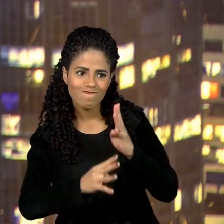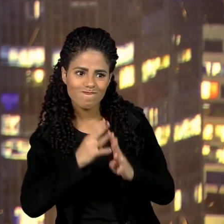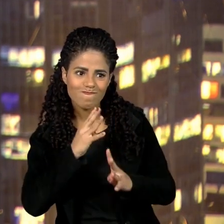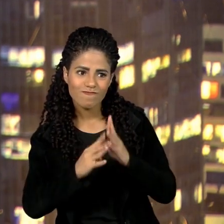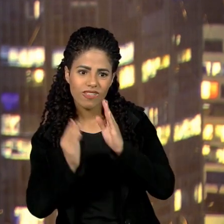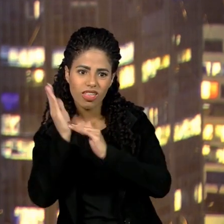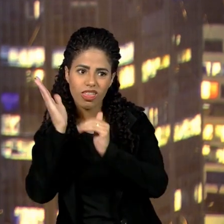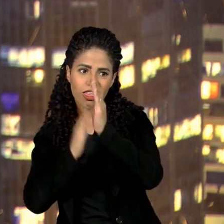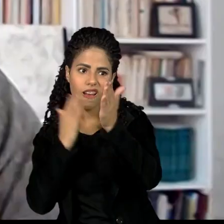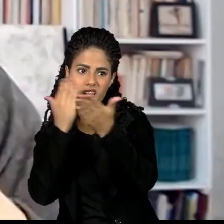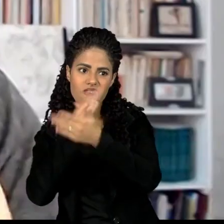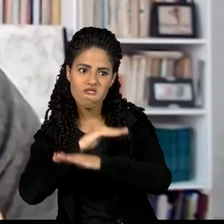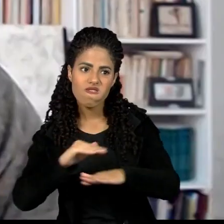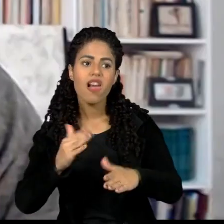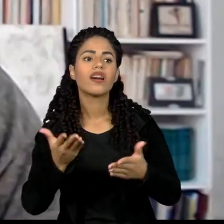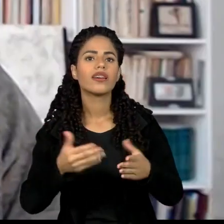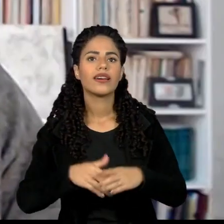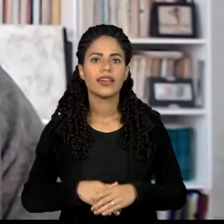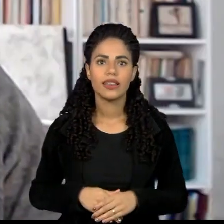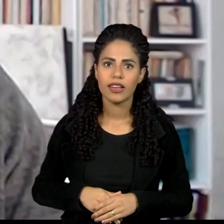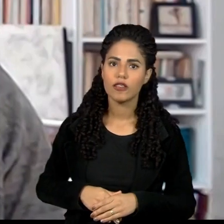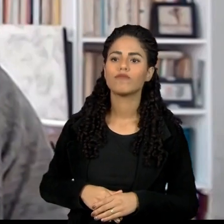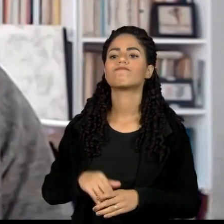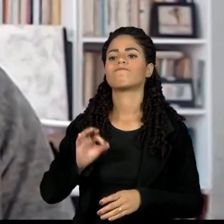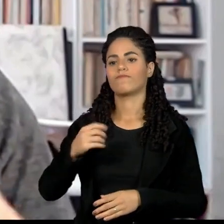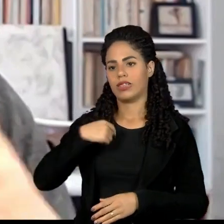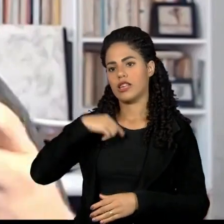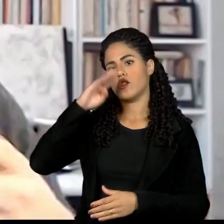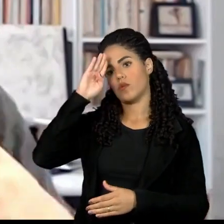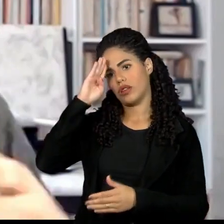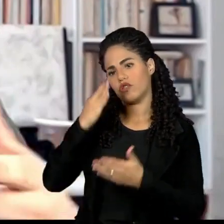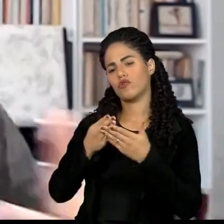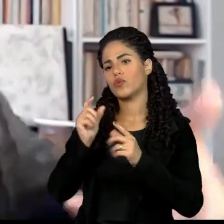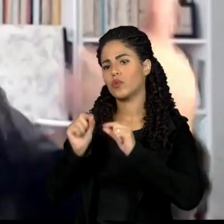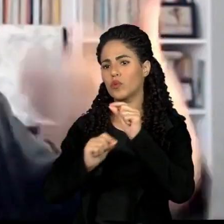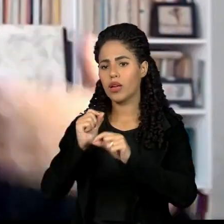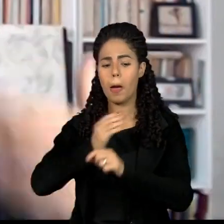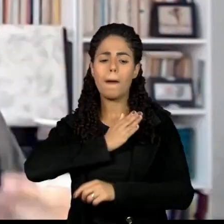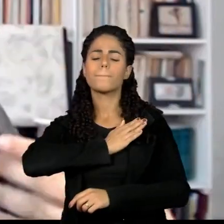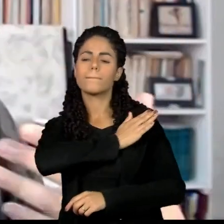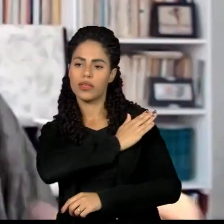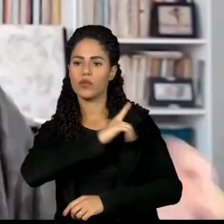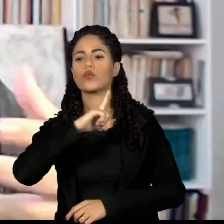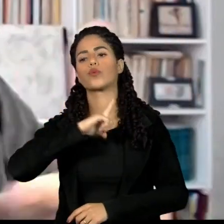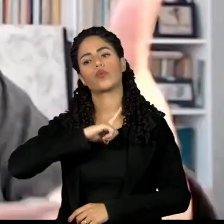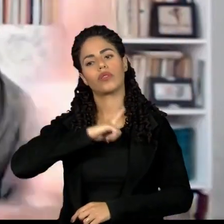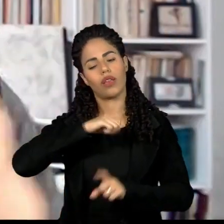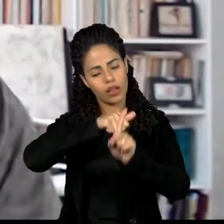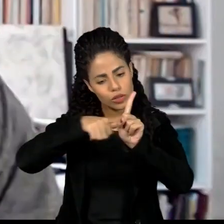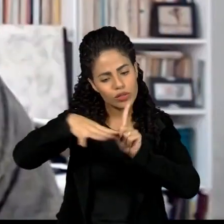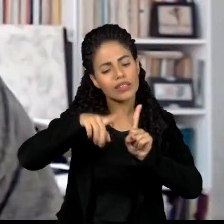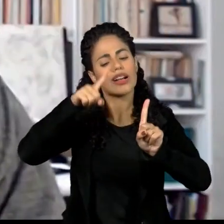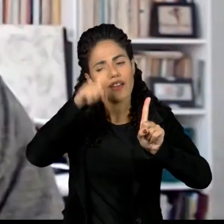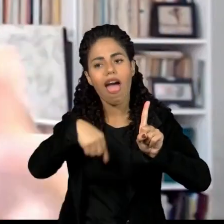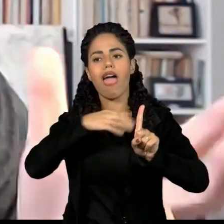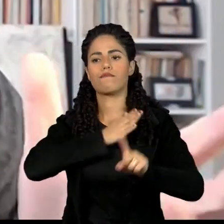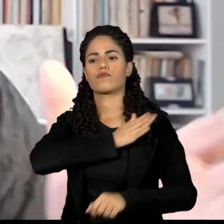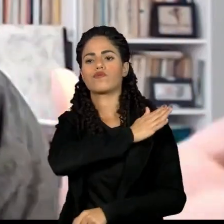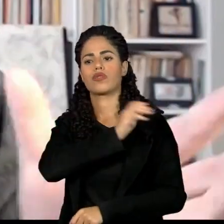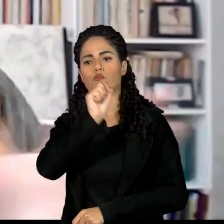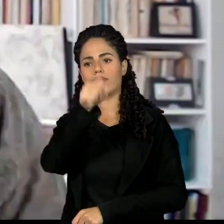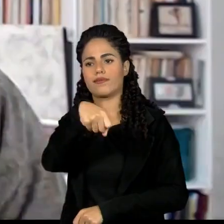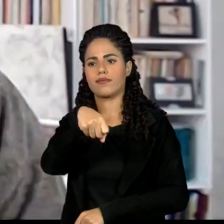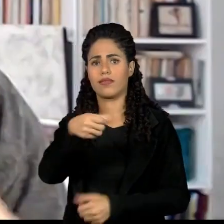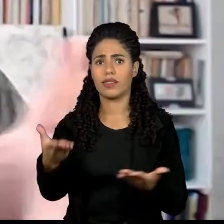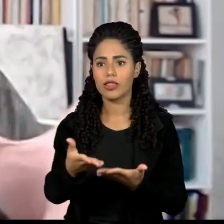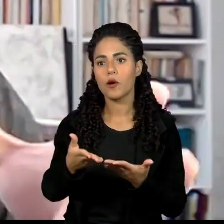cultura popular? Para mim, eu entendo que o mito preconceituoso existe porque a sociedade é preconceituosa. Então, imagine, por exemplo, o que é o mito da